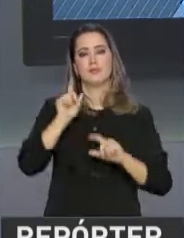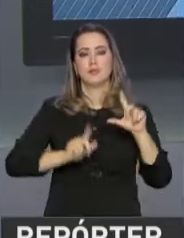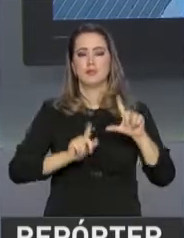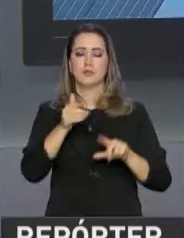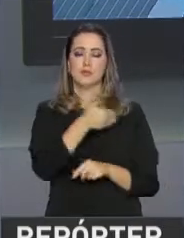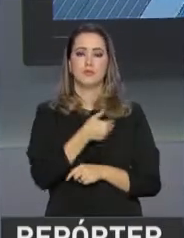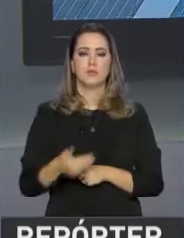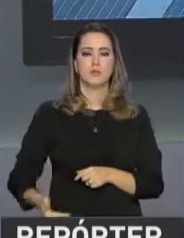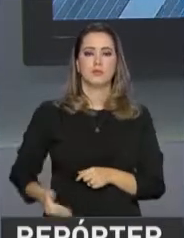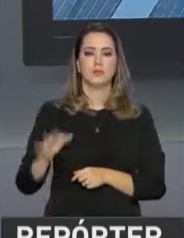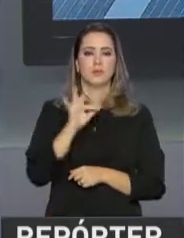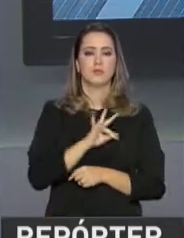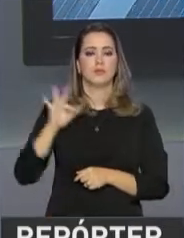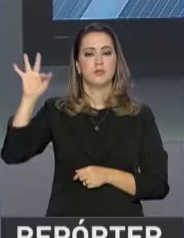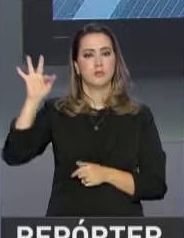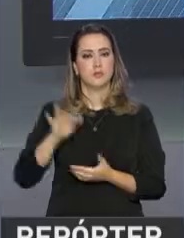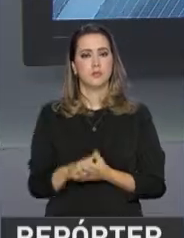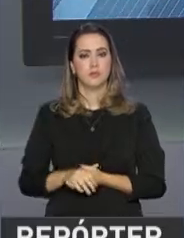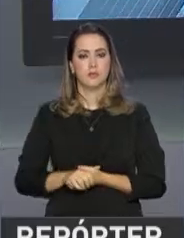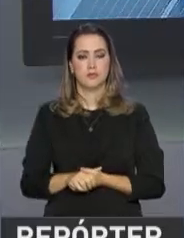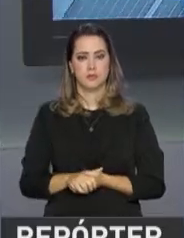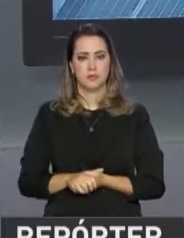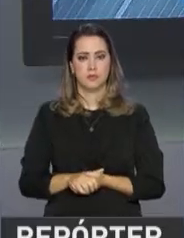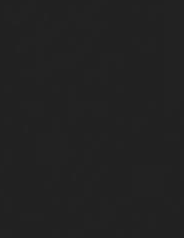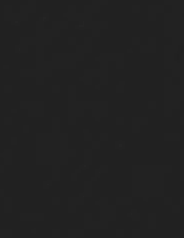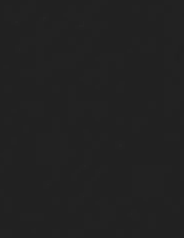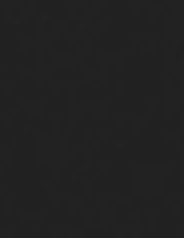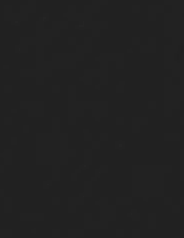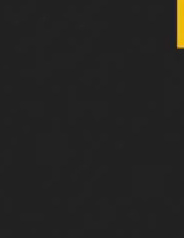gente aqui na nbr a tv do governo federal